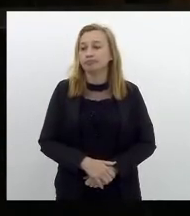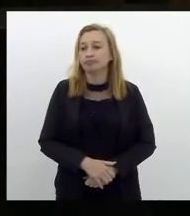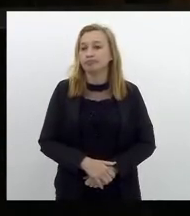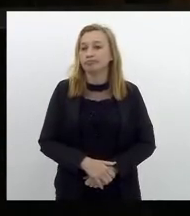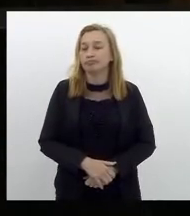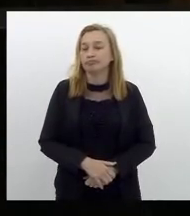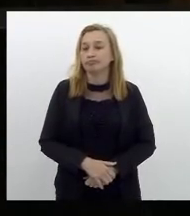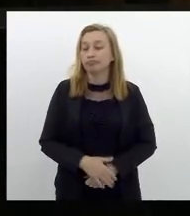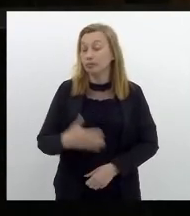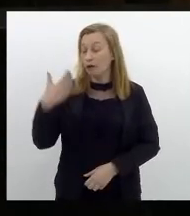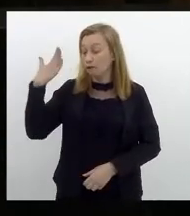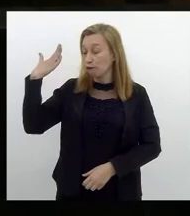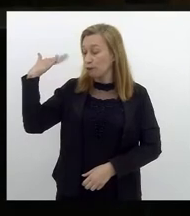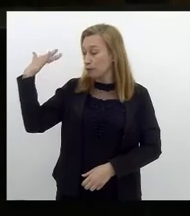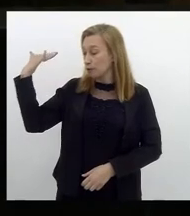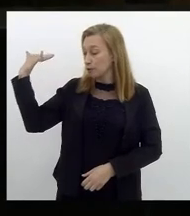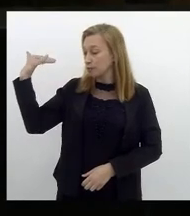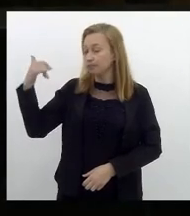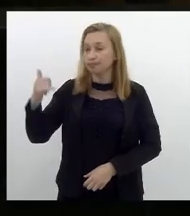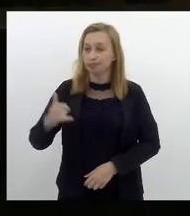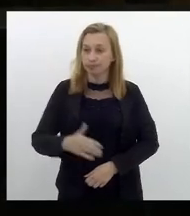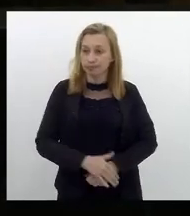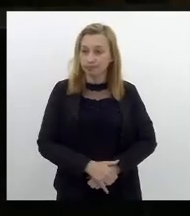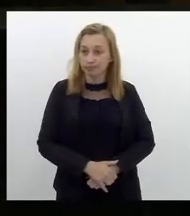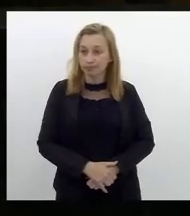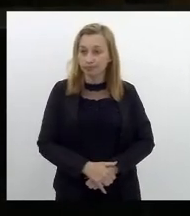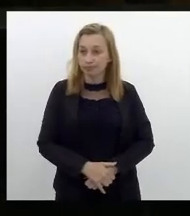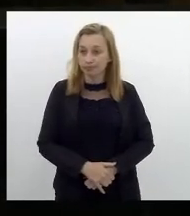a famosa